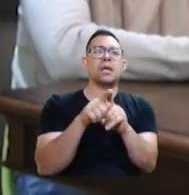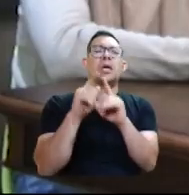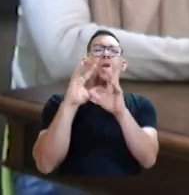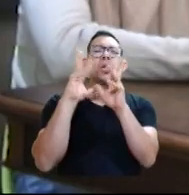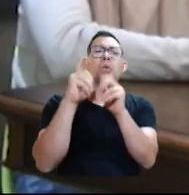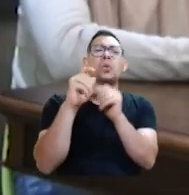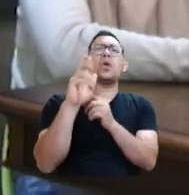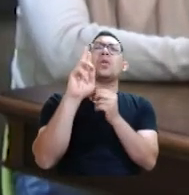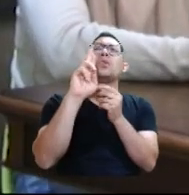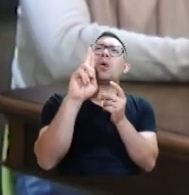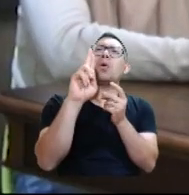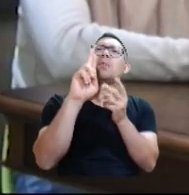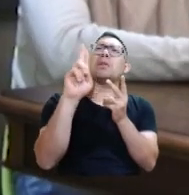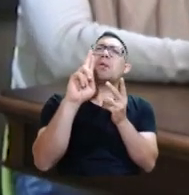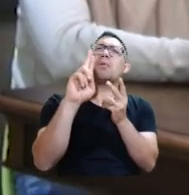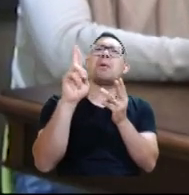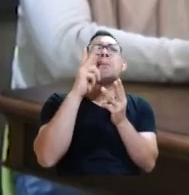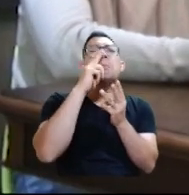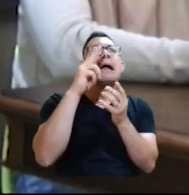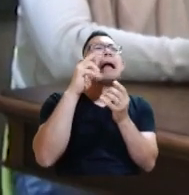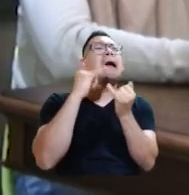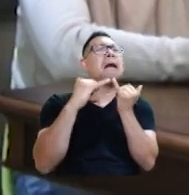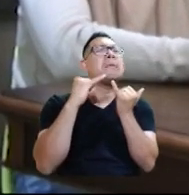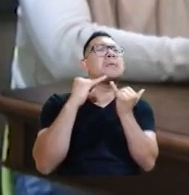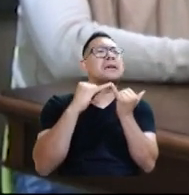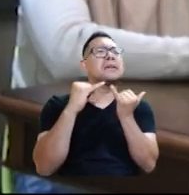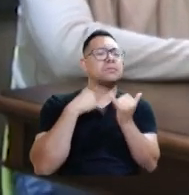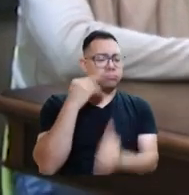das pessoas, e as locadoras todas tinham nomes muito